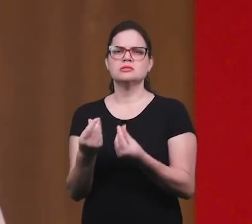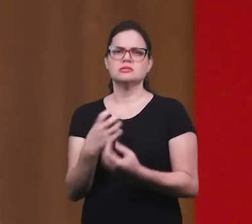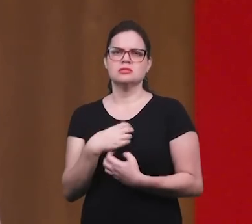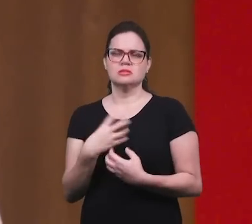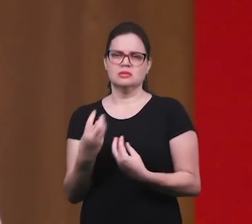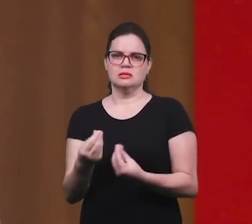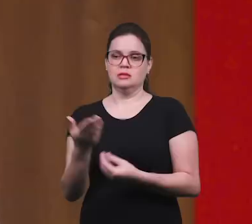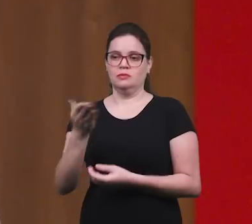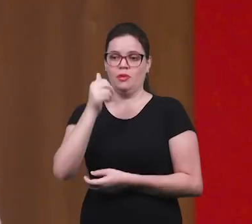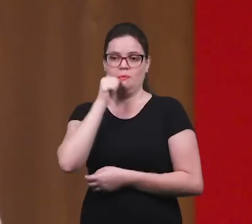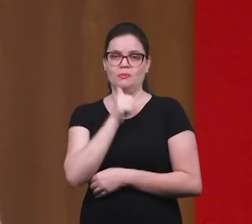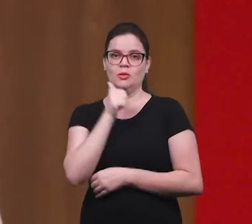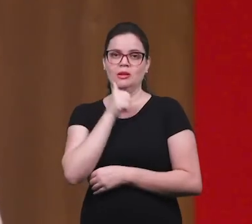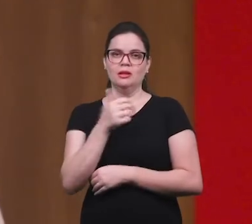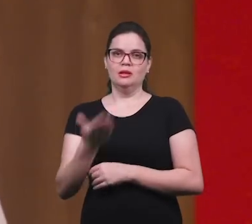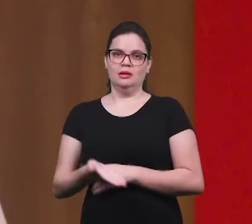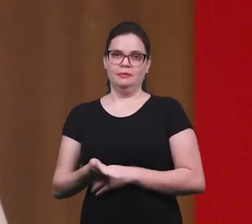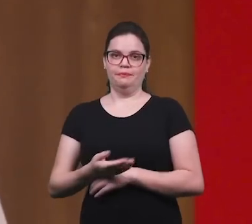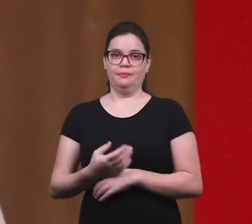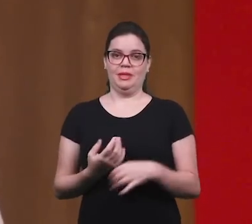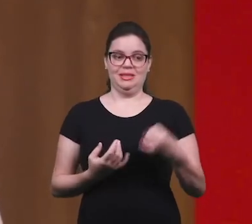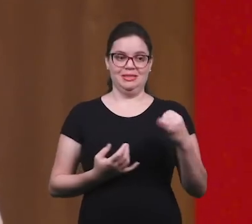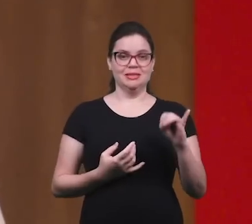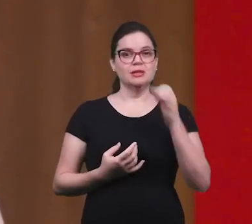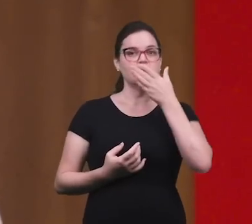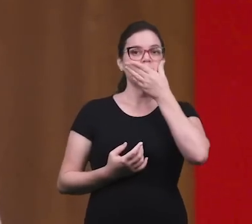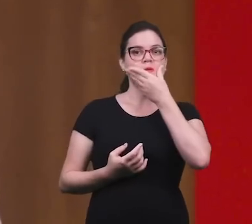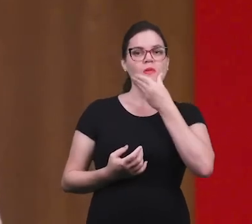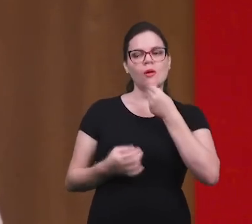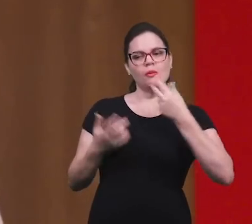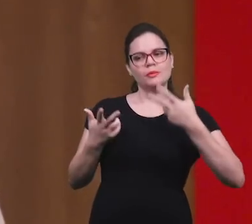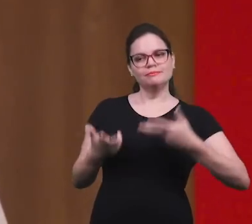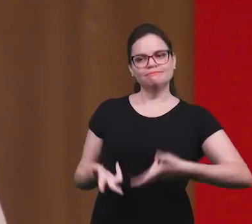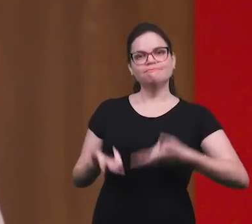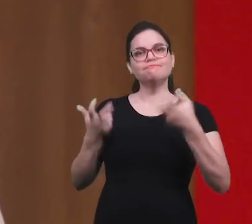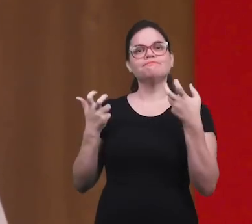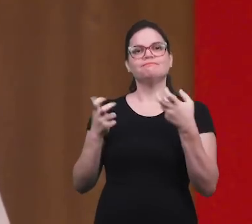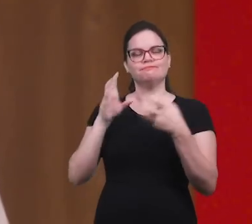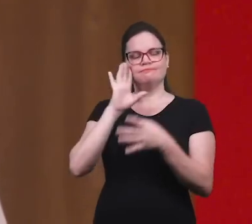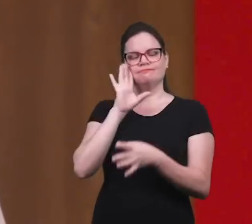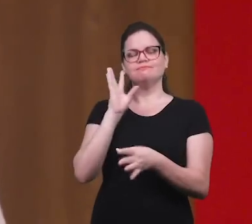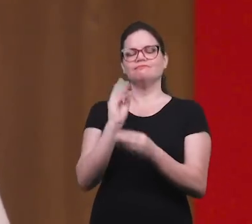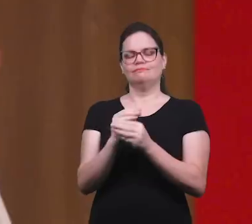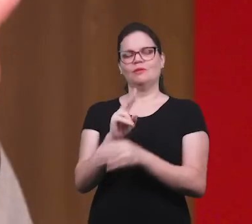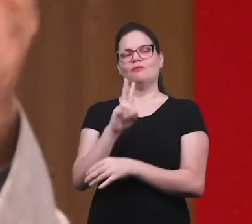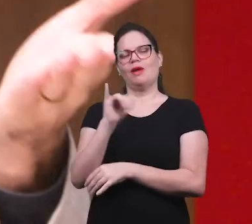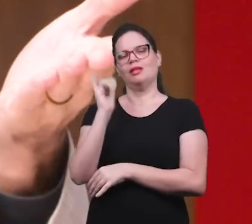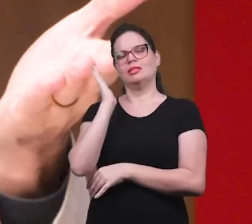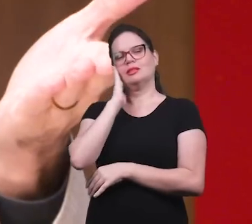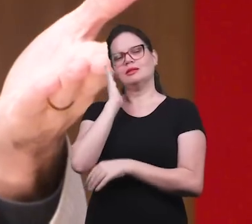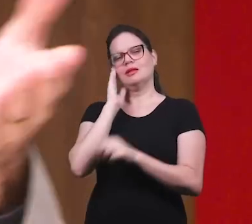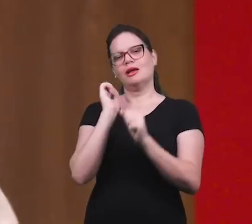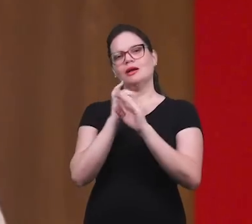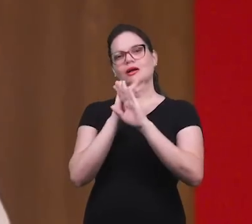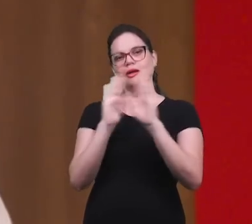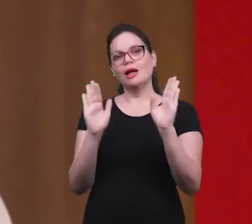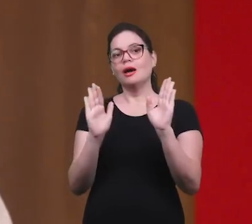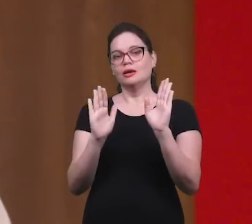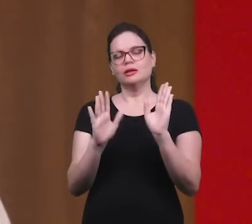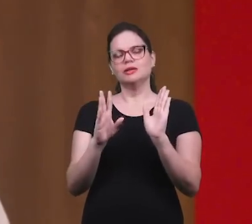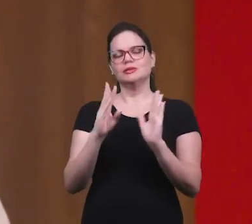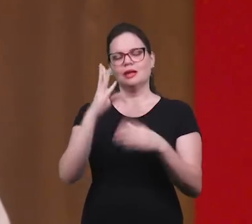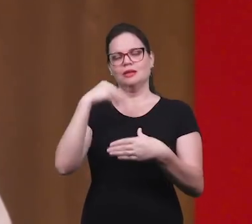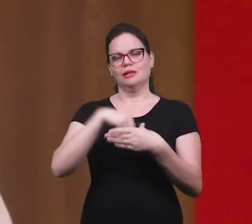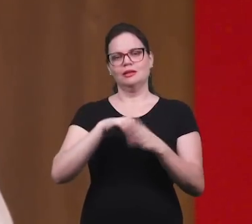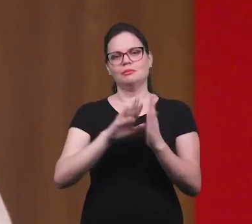quando o esposo observa isso, ele se atenta a isso, ele vai entender que isso é bíblico, como o Senhor mesmo falou,